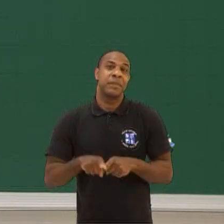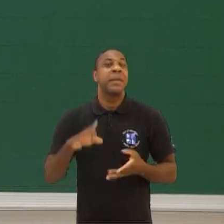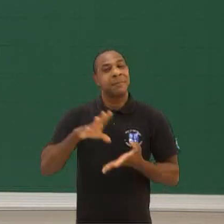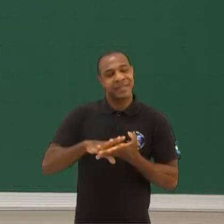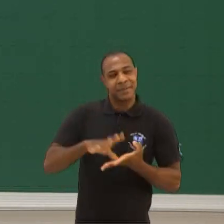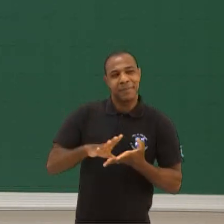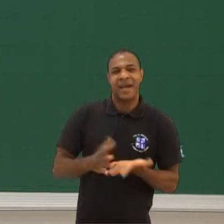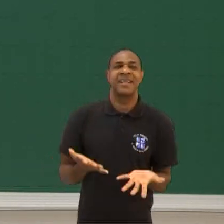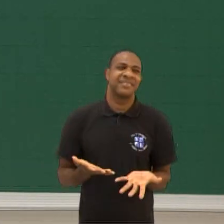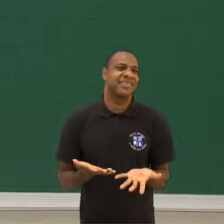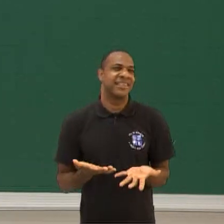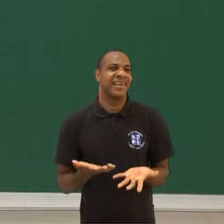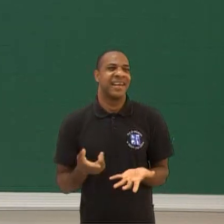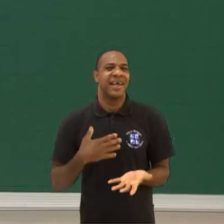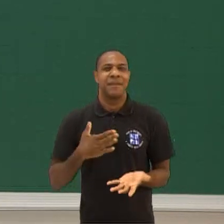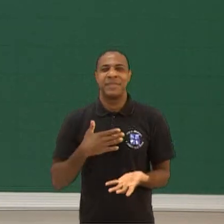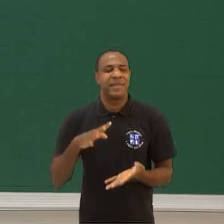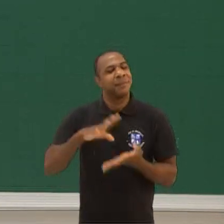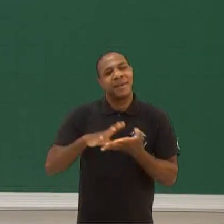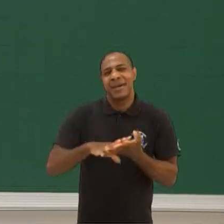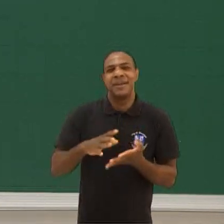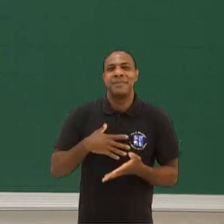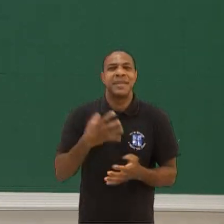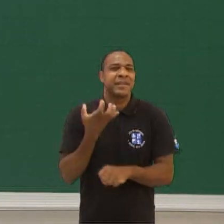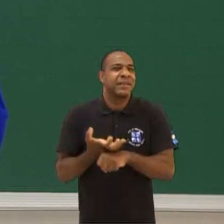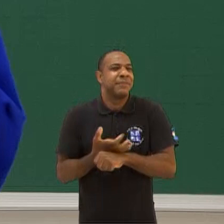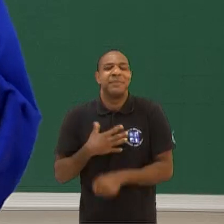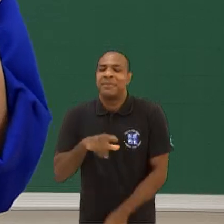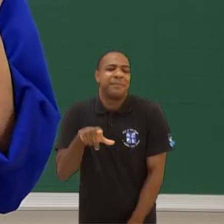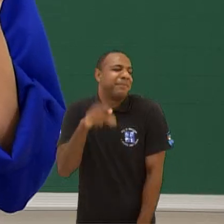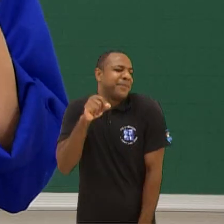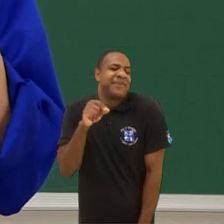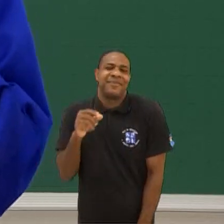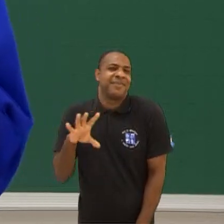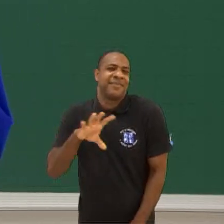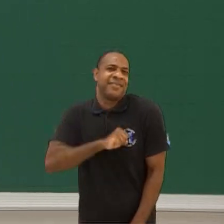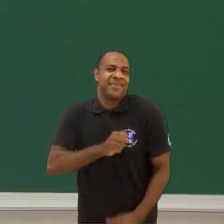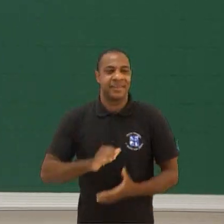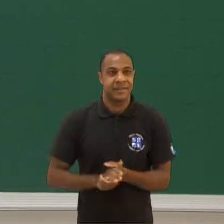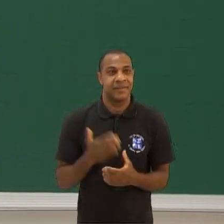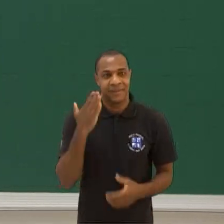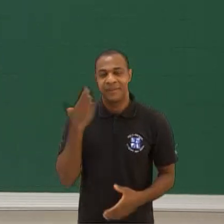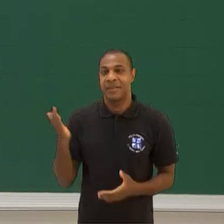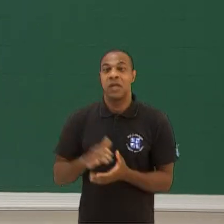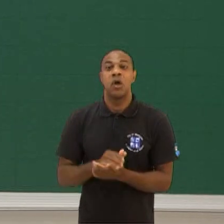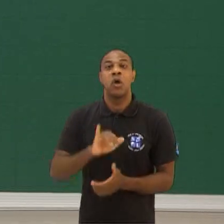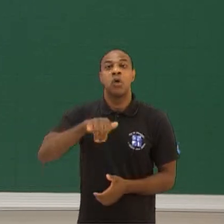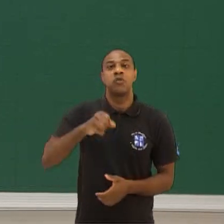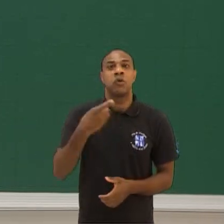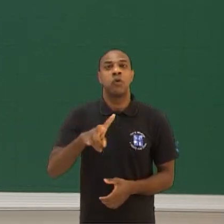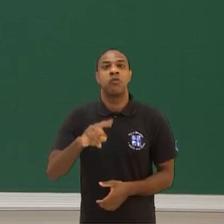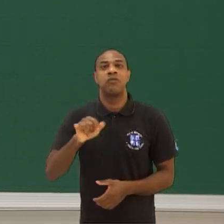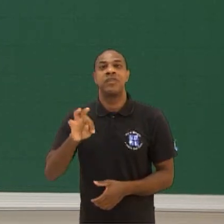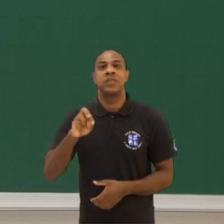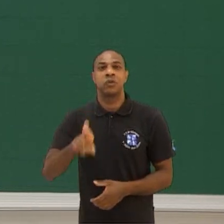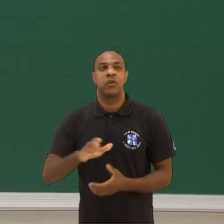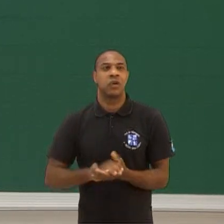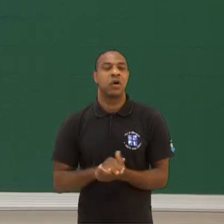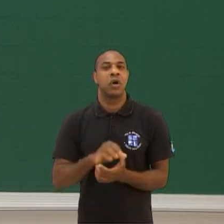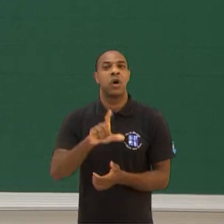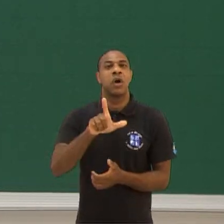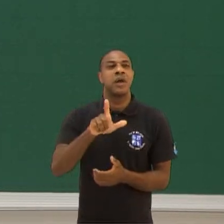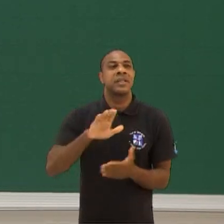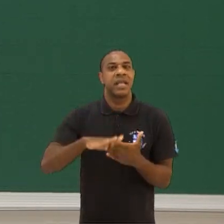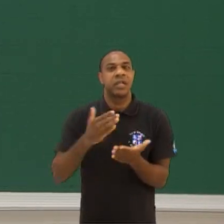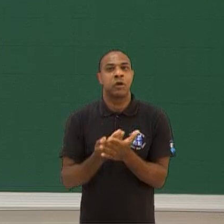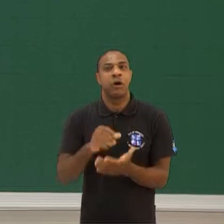matéria preferida. A minha também, Alexandre. A tua também, professor? minha também, isso o aí. O João Vitor Domingues de Souza, do Colégio Estadual Luiz Sebastião Baldo,